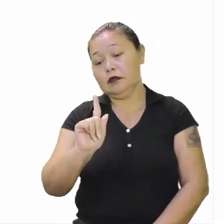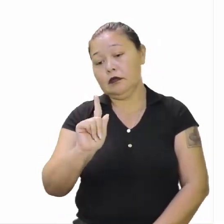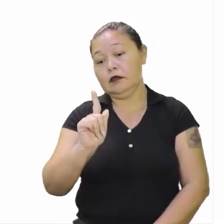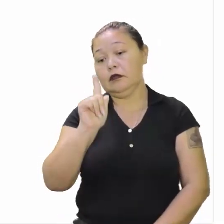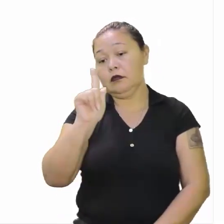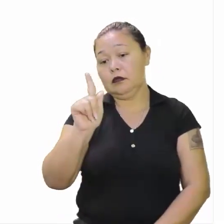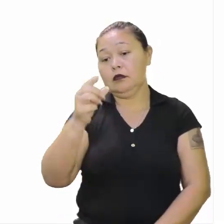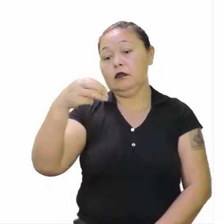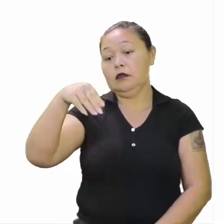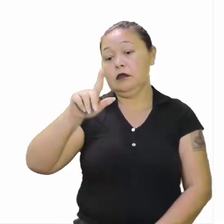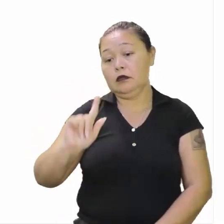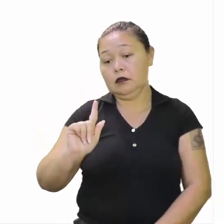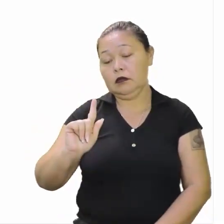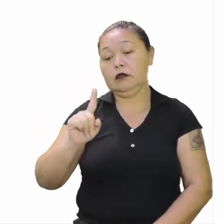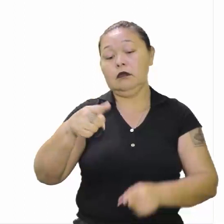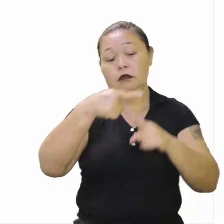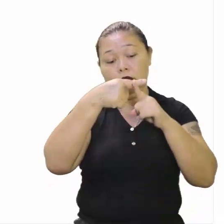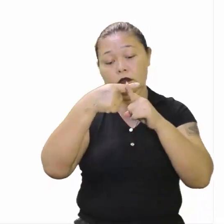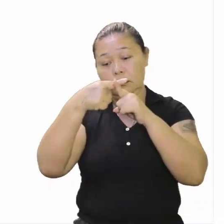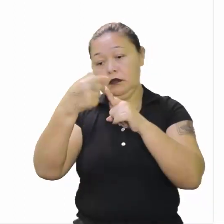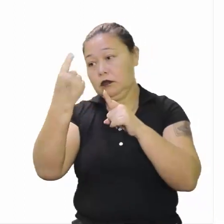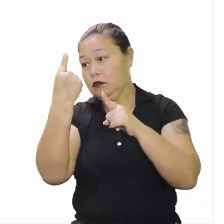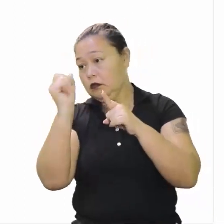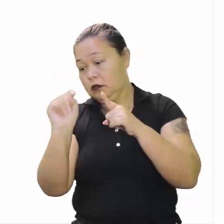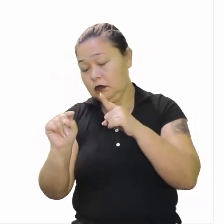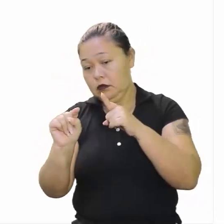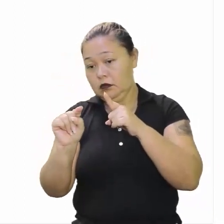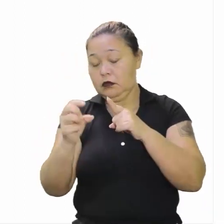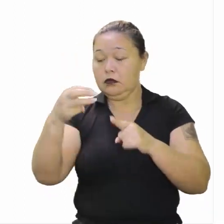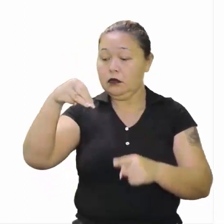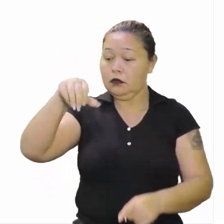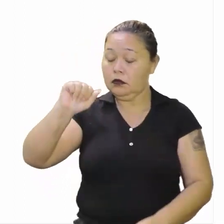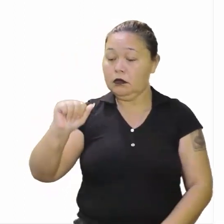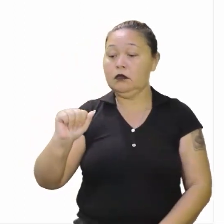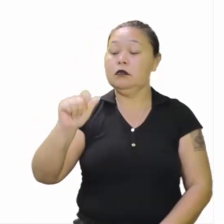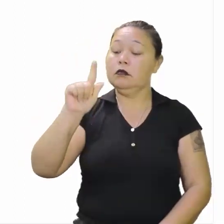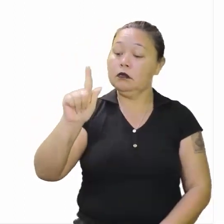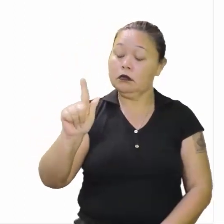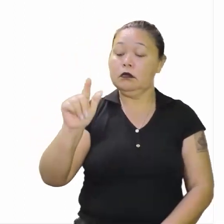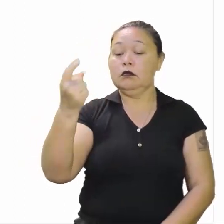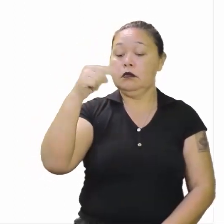grama, miligrama, multiplica por 1.000. Miligrama